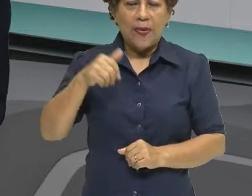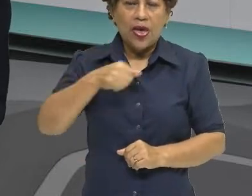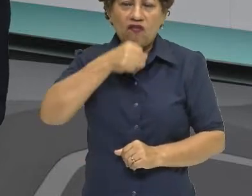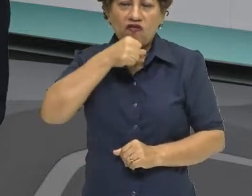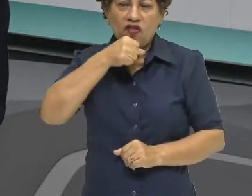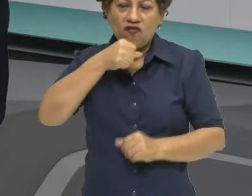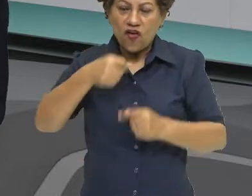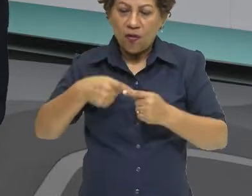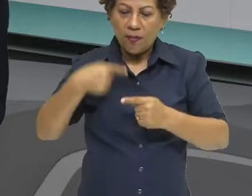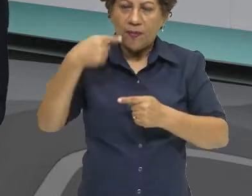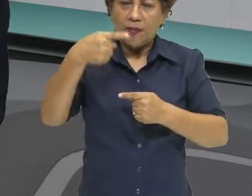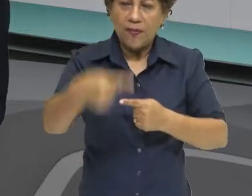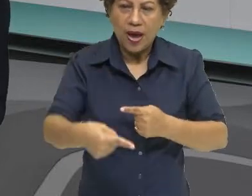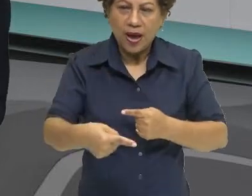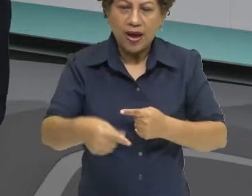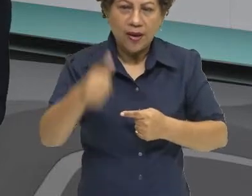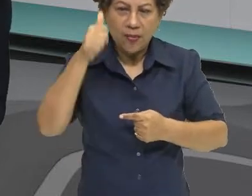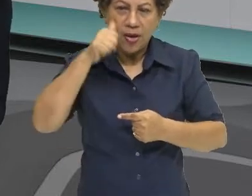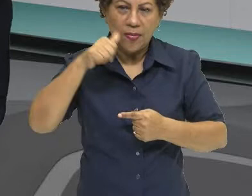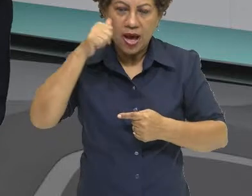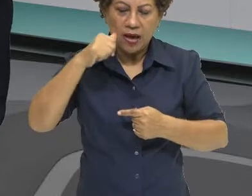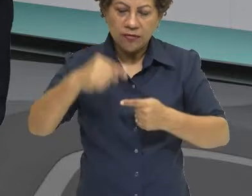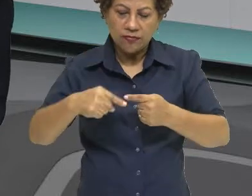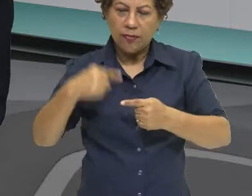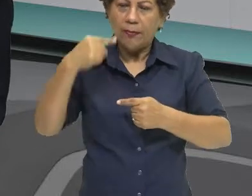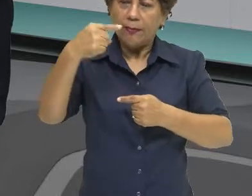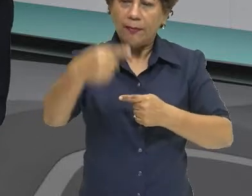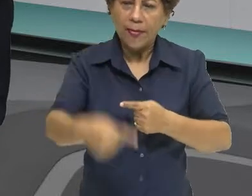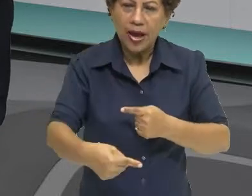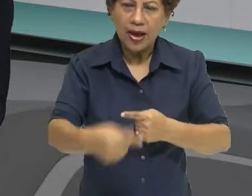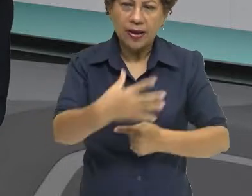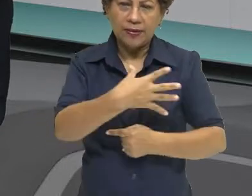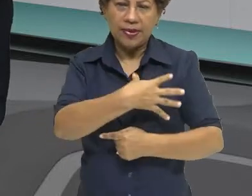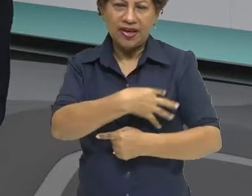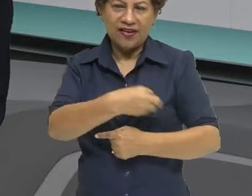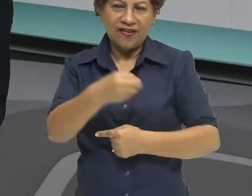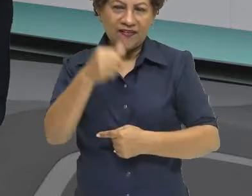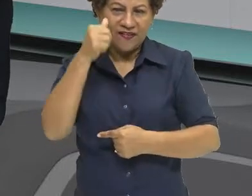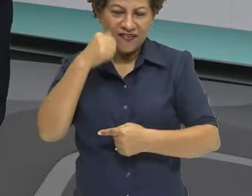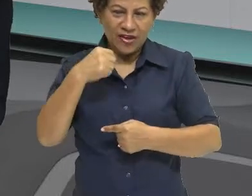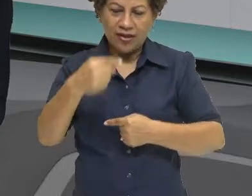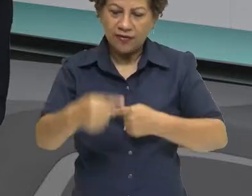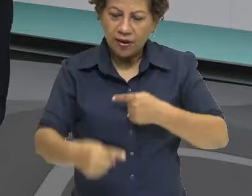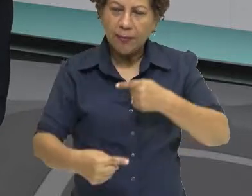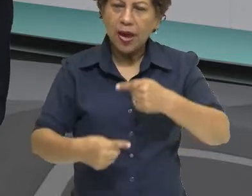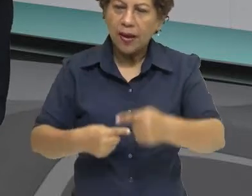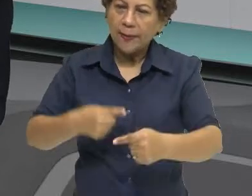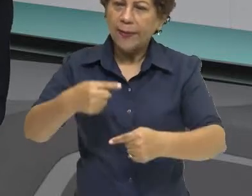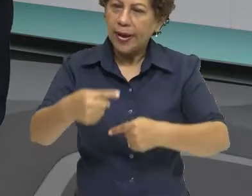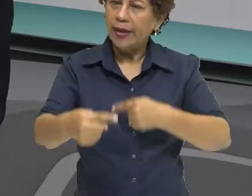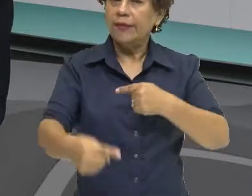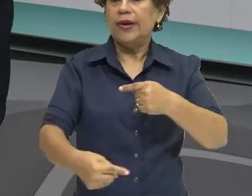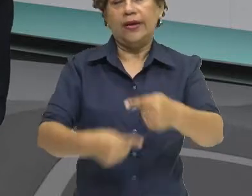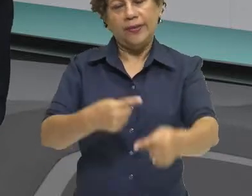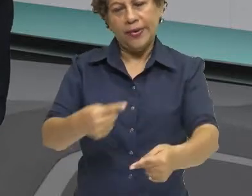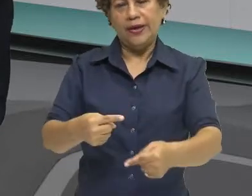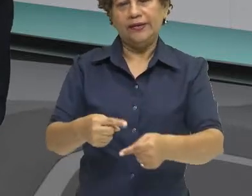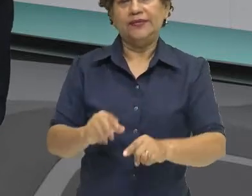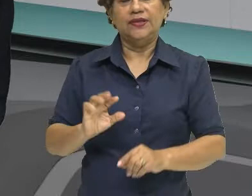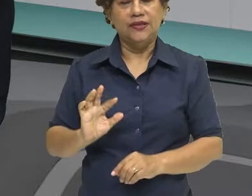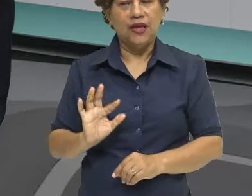ela é transmitida de geração a geração. São esses conhecimentos, na grande maioria, feitos através